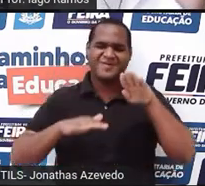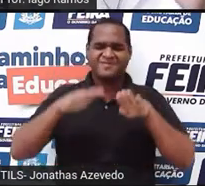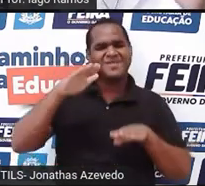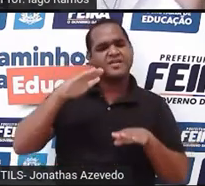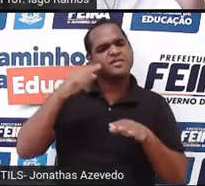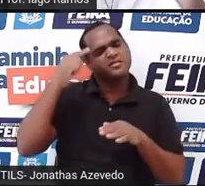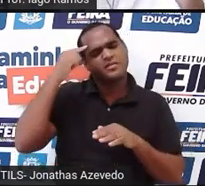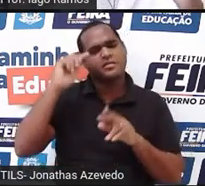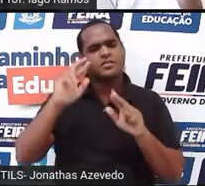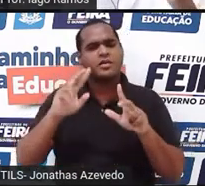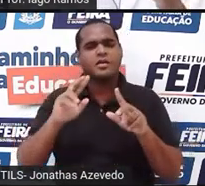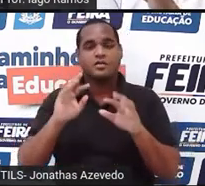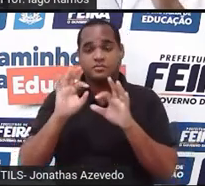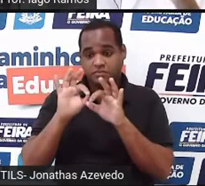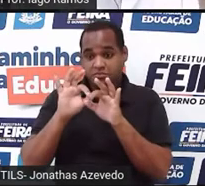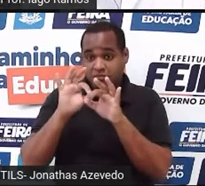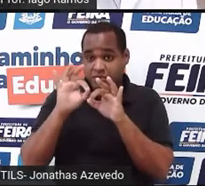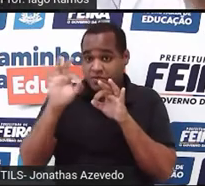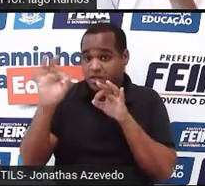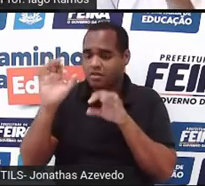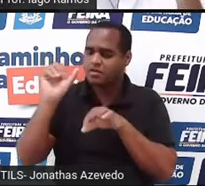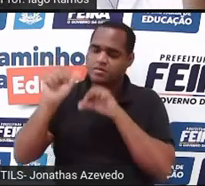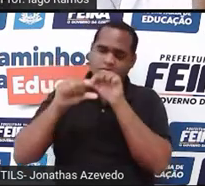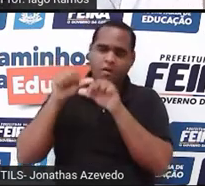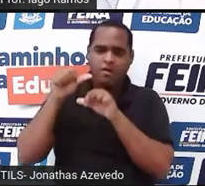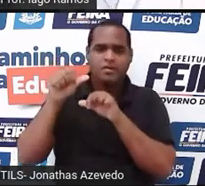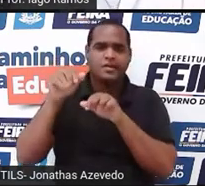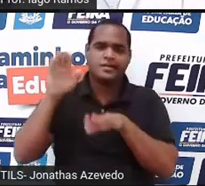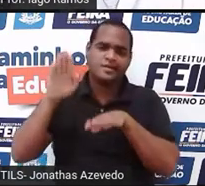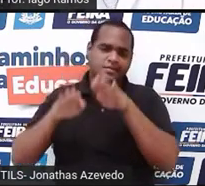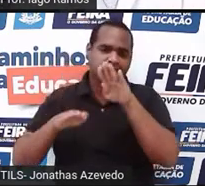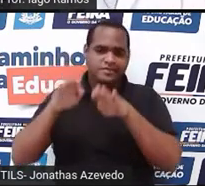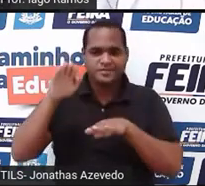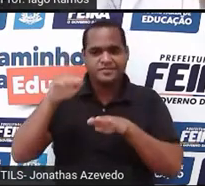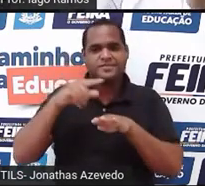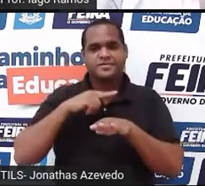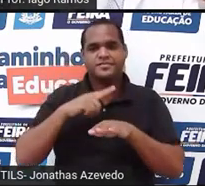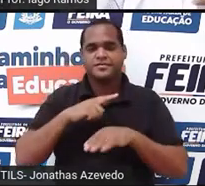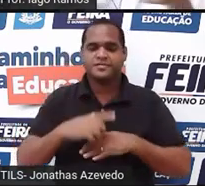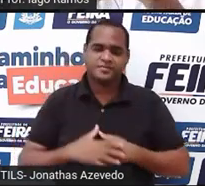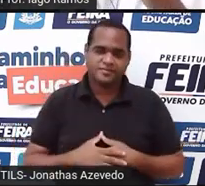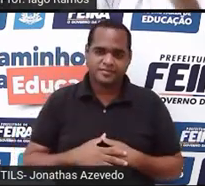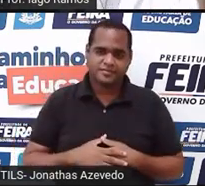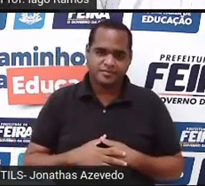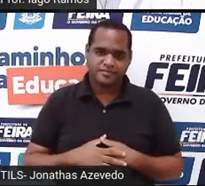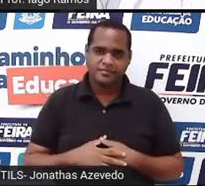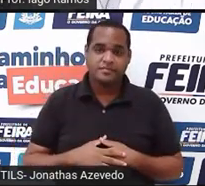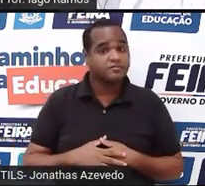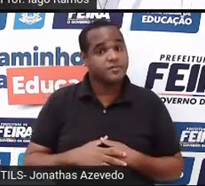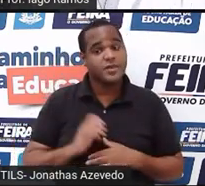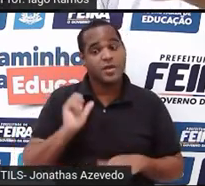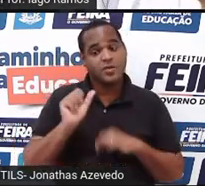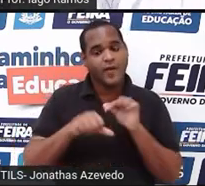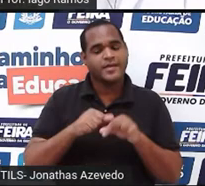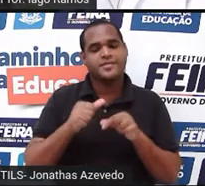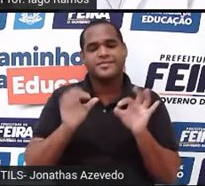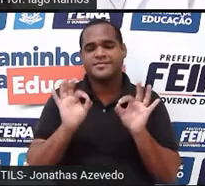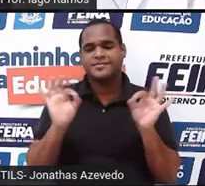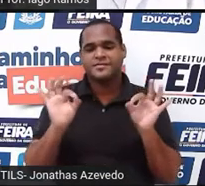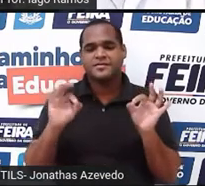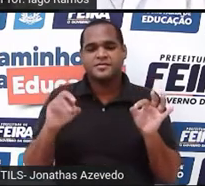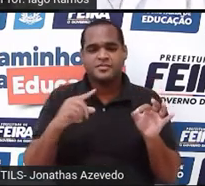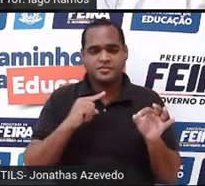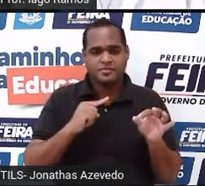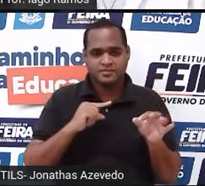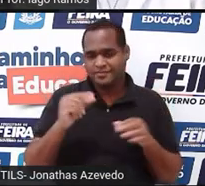distância Olha só distância muda varia invariável é não mudar não